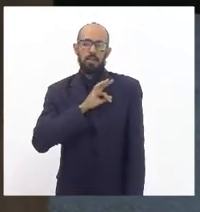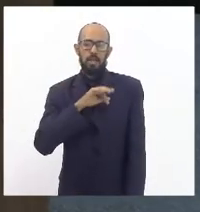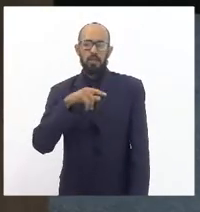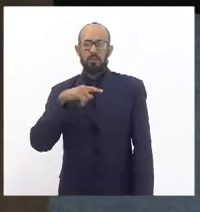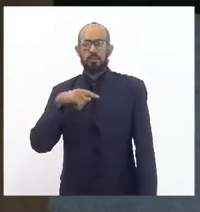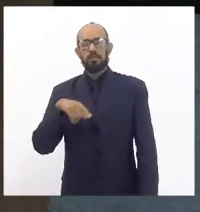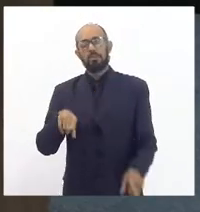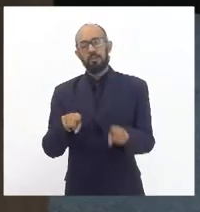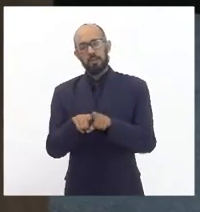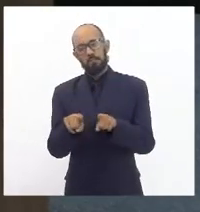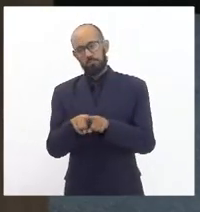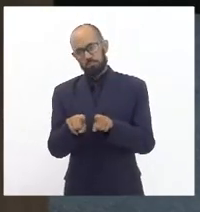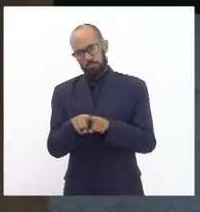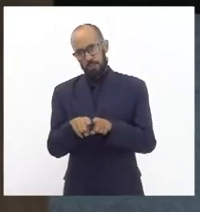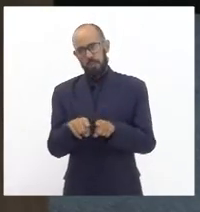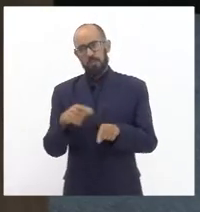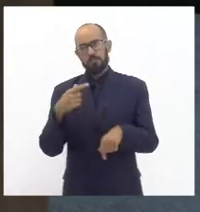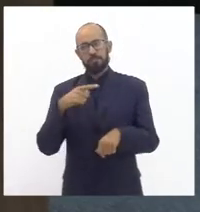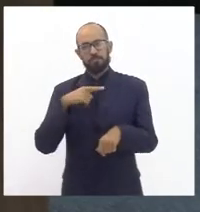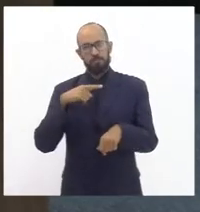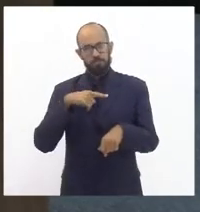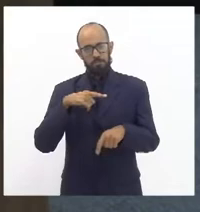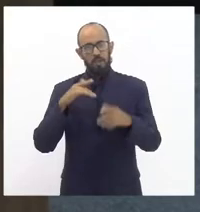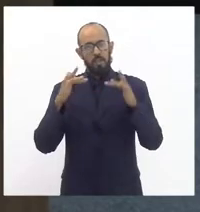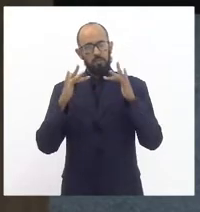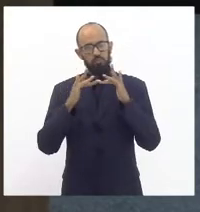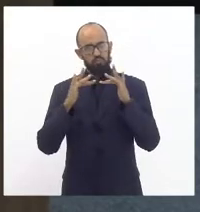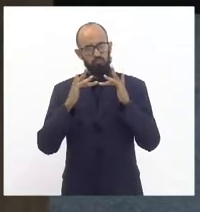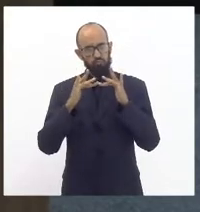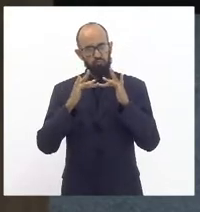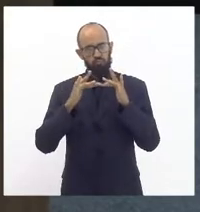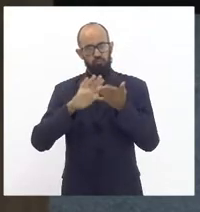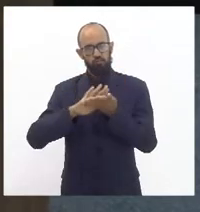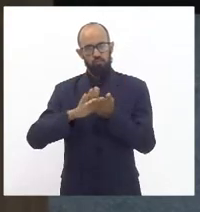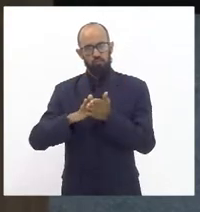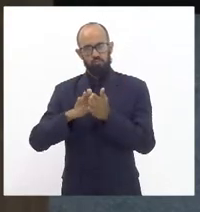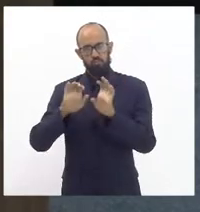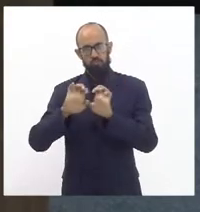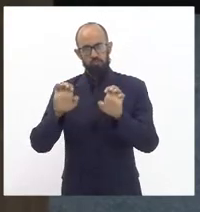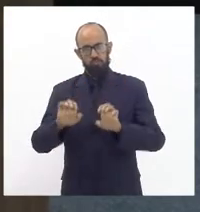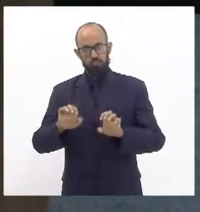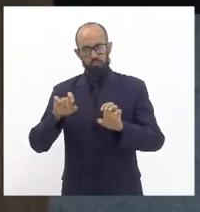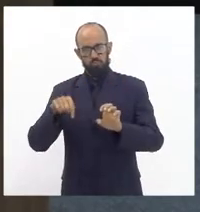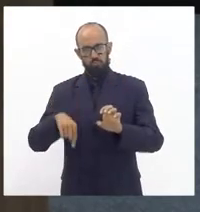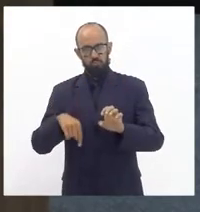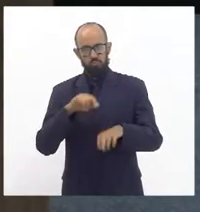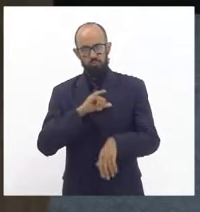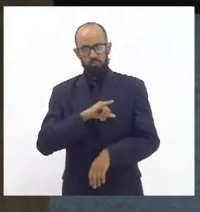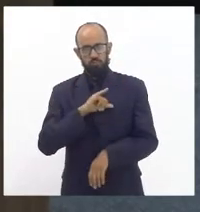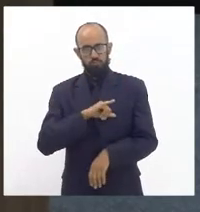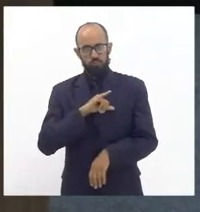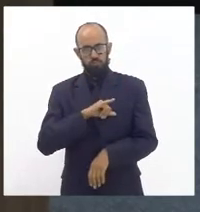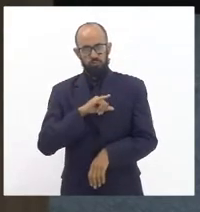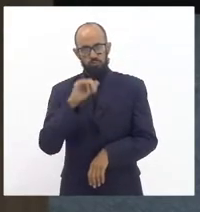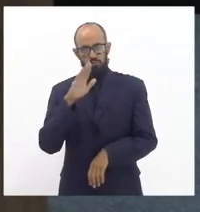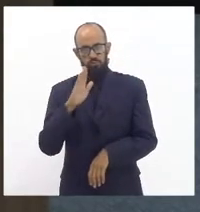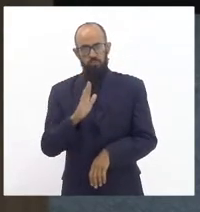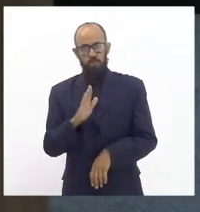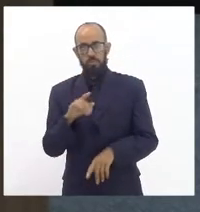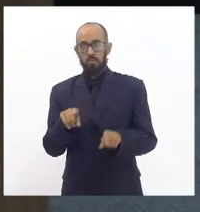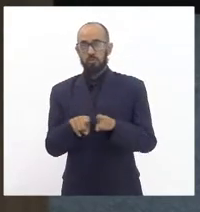questão da do racismo do racismo estrutural aqui no no Rio de Janeiro e no Brasil